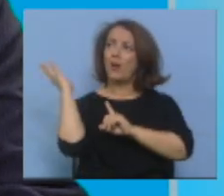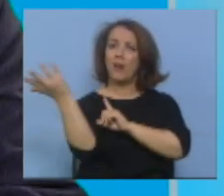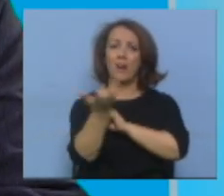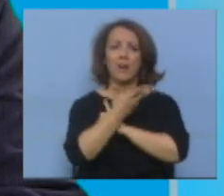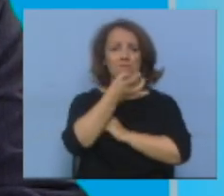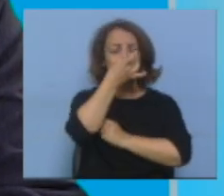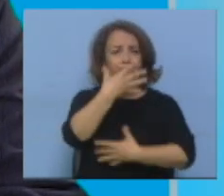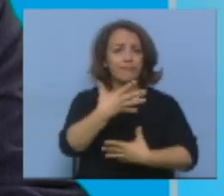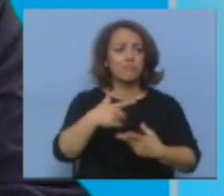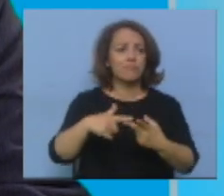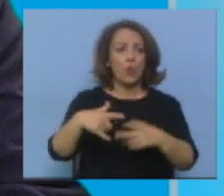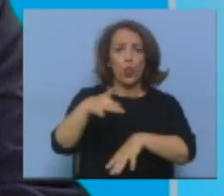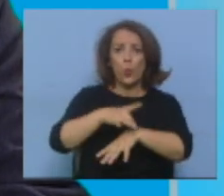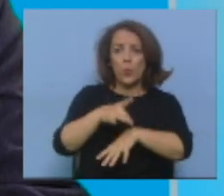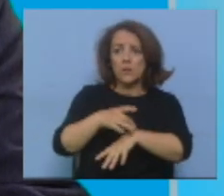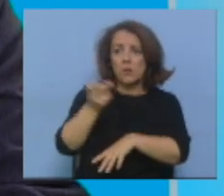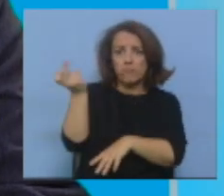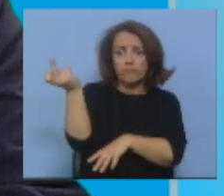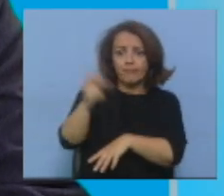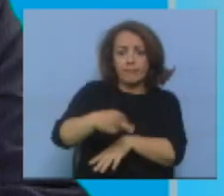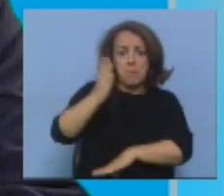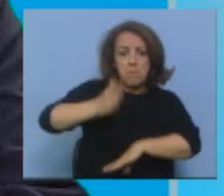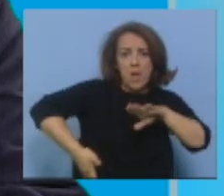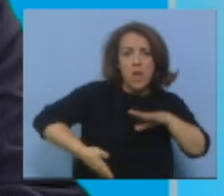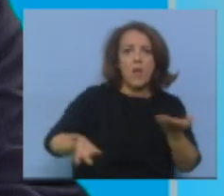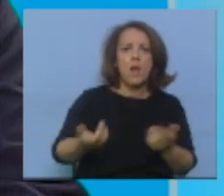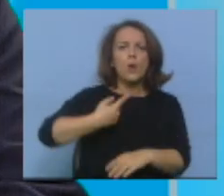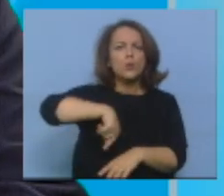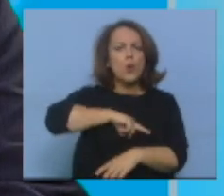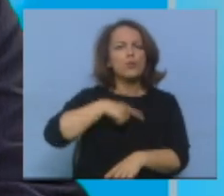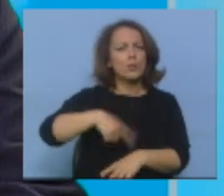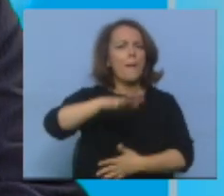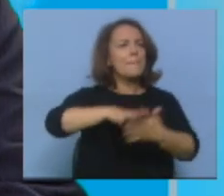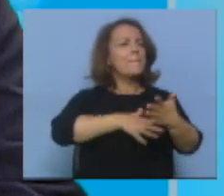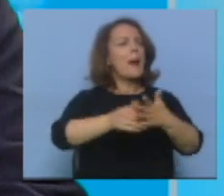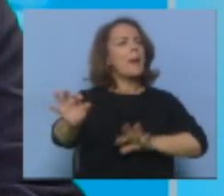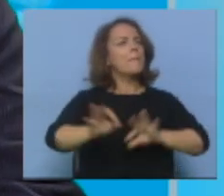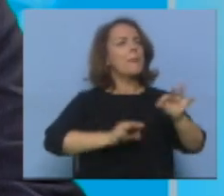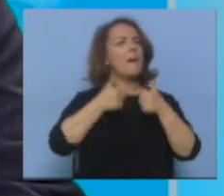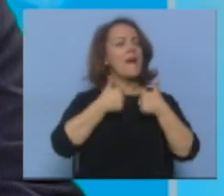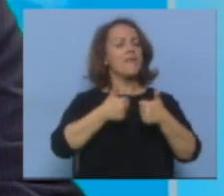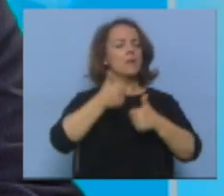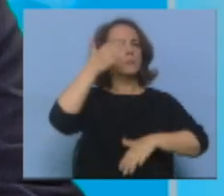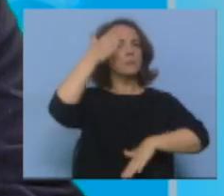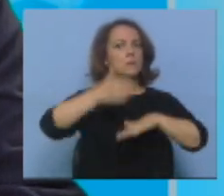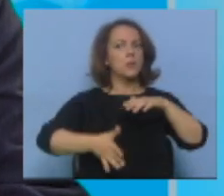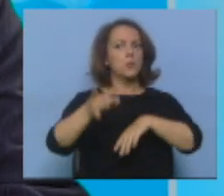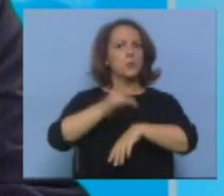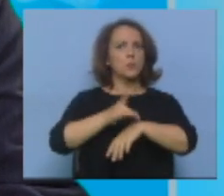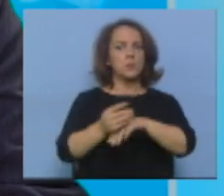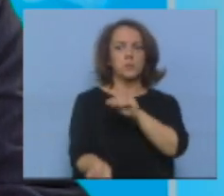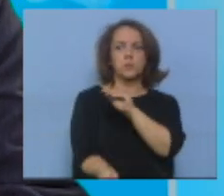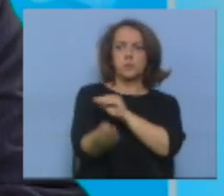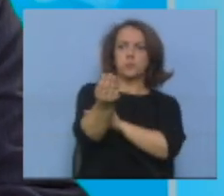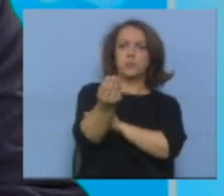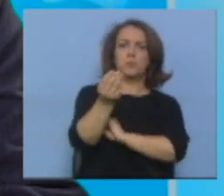doença visita-nos, nós temos planos fantásticos, de repente uma doença não programada